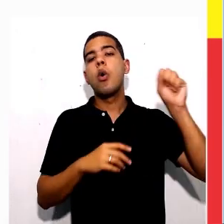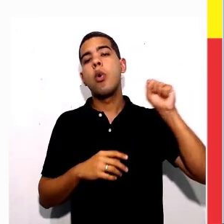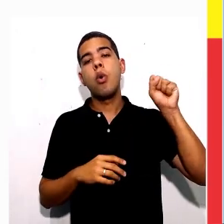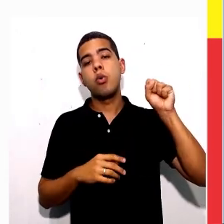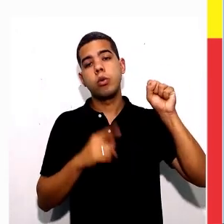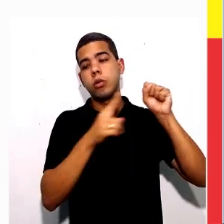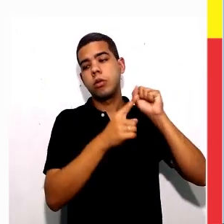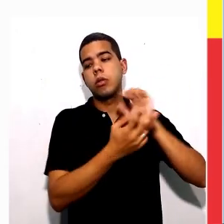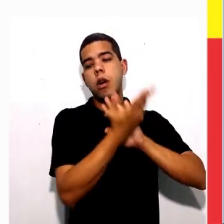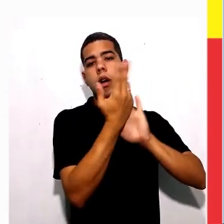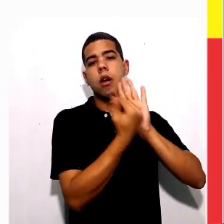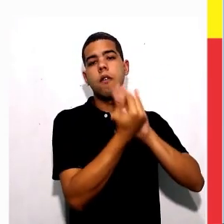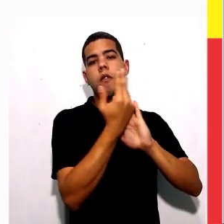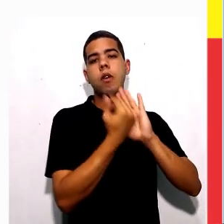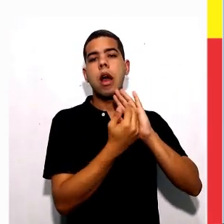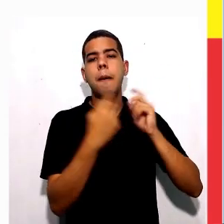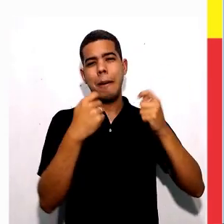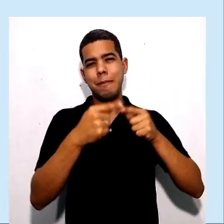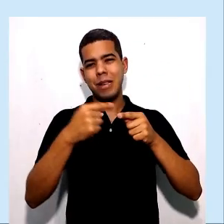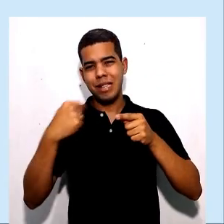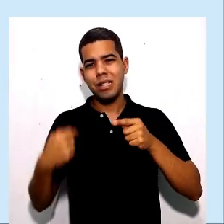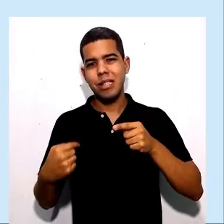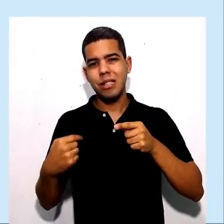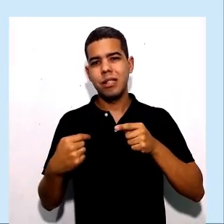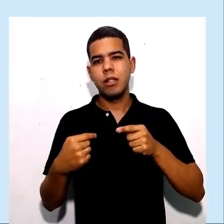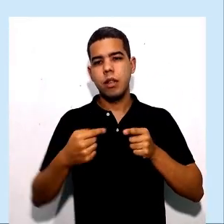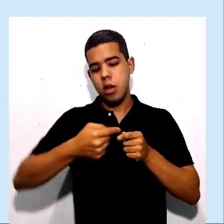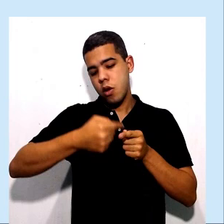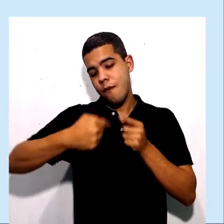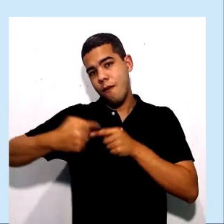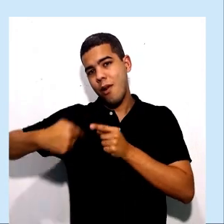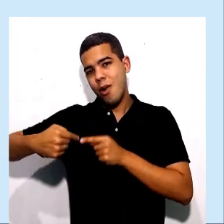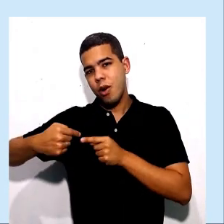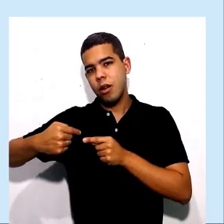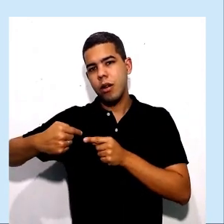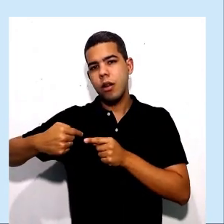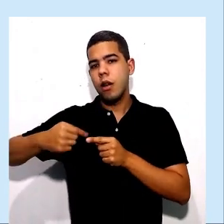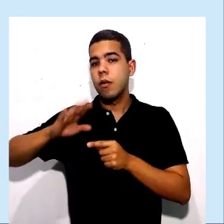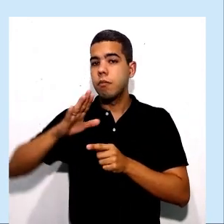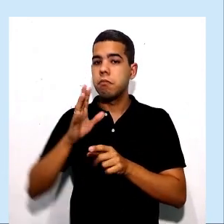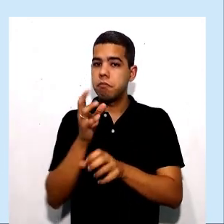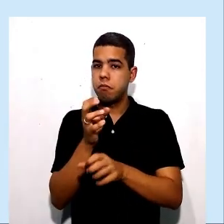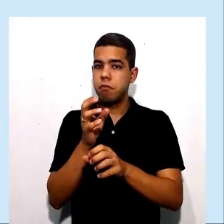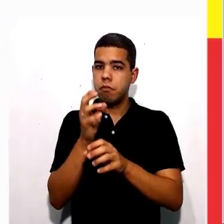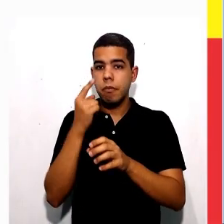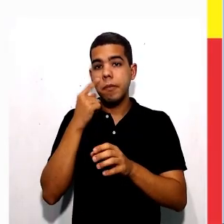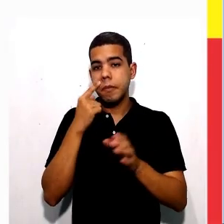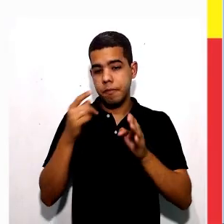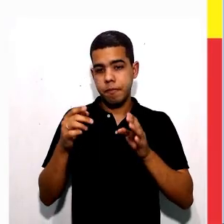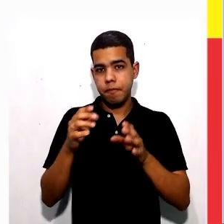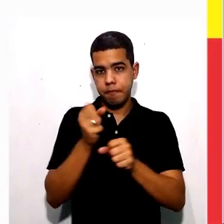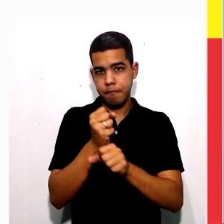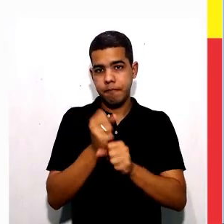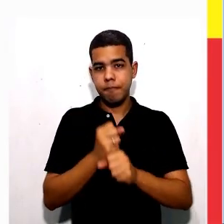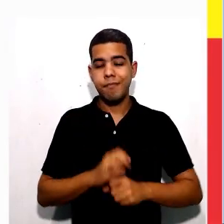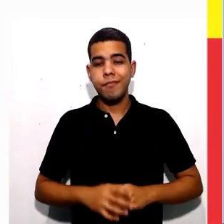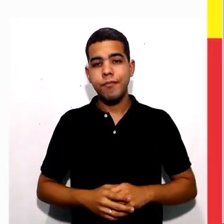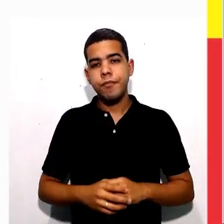A gente precisa saber da posição anterior? Veja a resolução passo a passo. De 1,